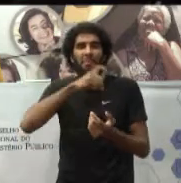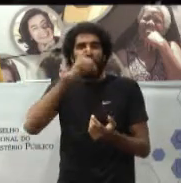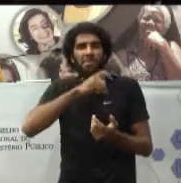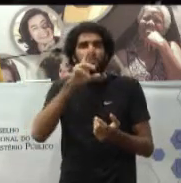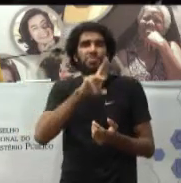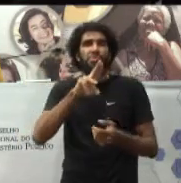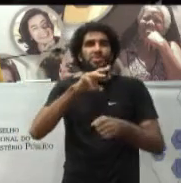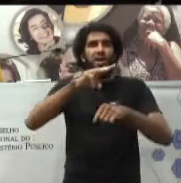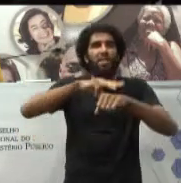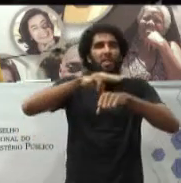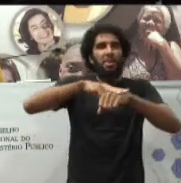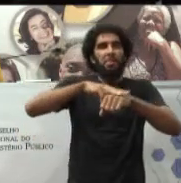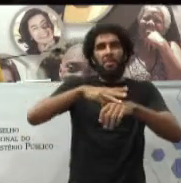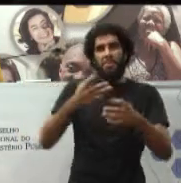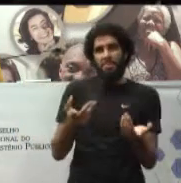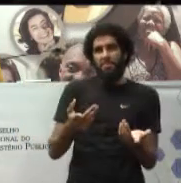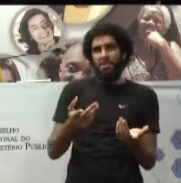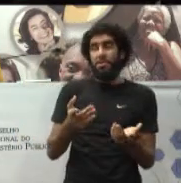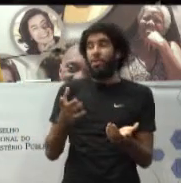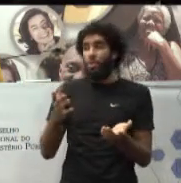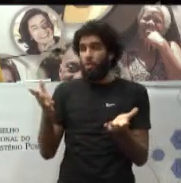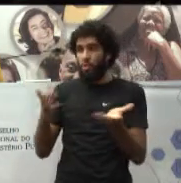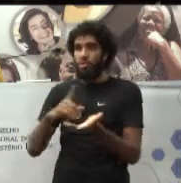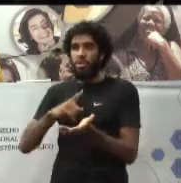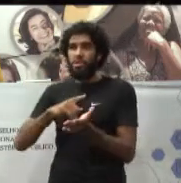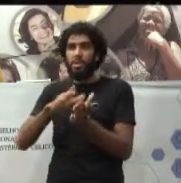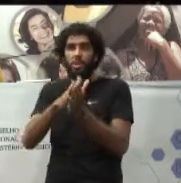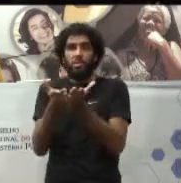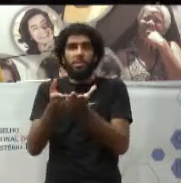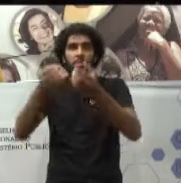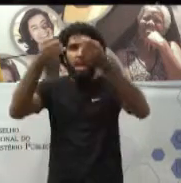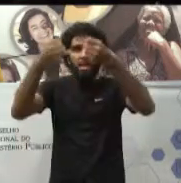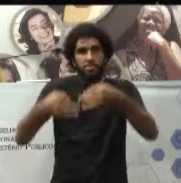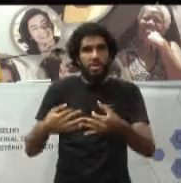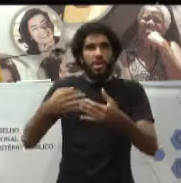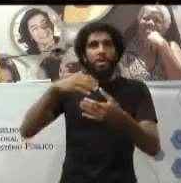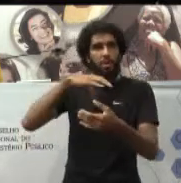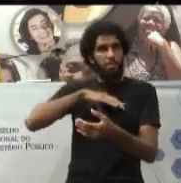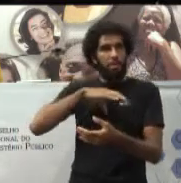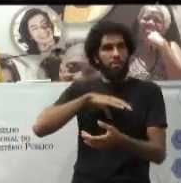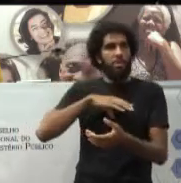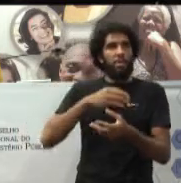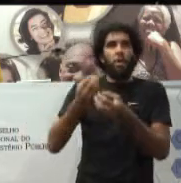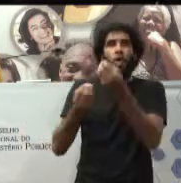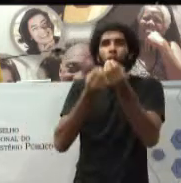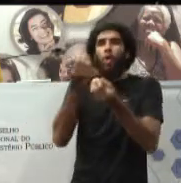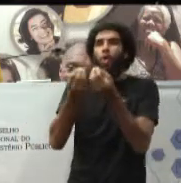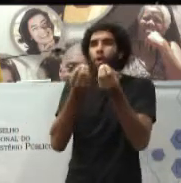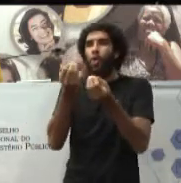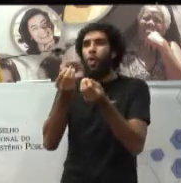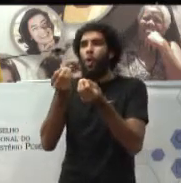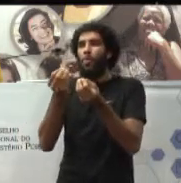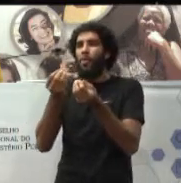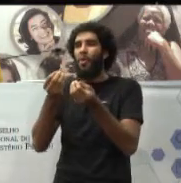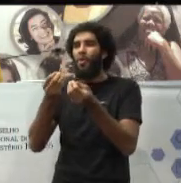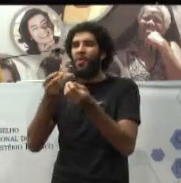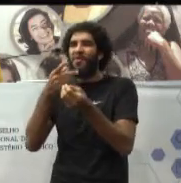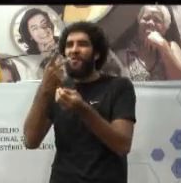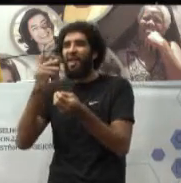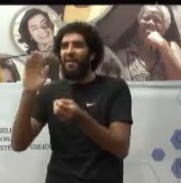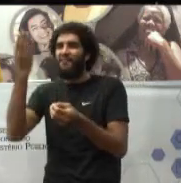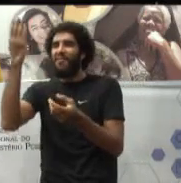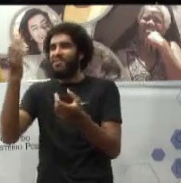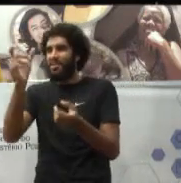estatística e já tem tradução para o português ela tem vários exemplos como você enganar uma pessoa convencer a pessoa com base na estatística